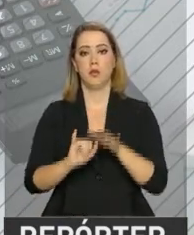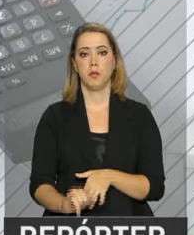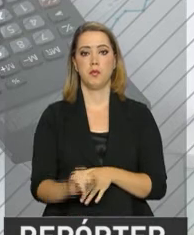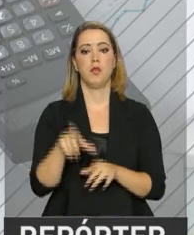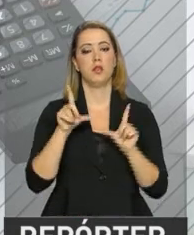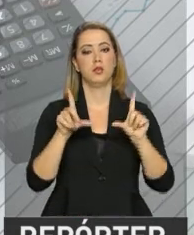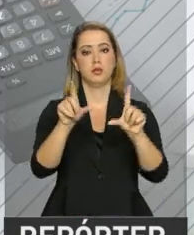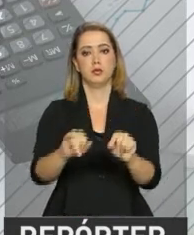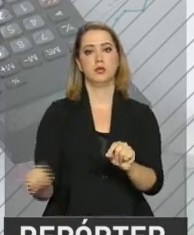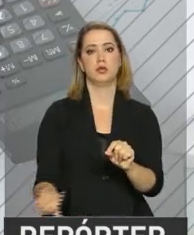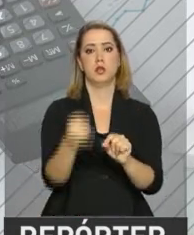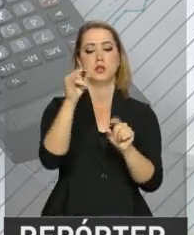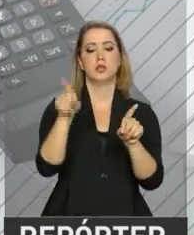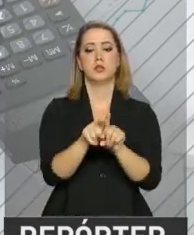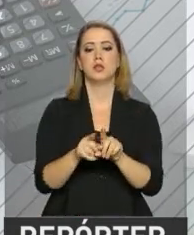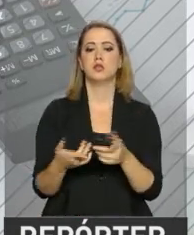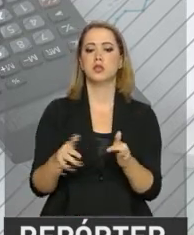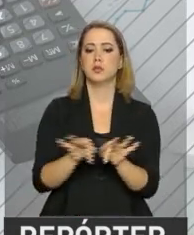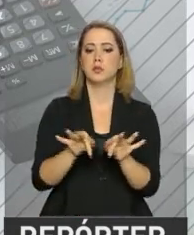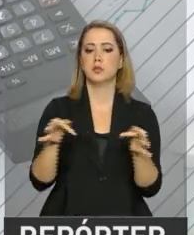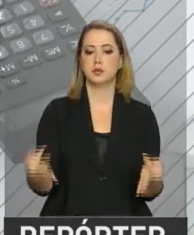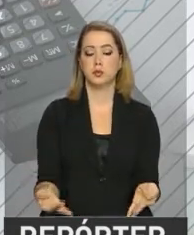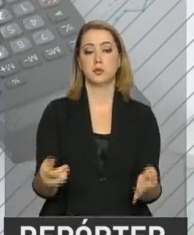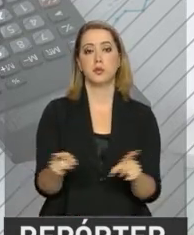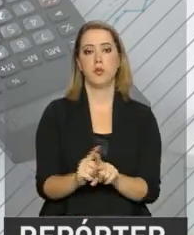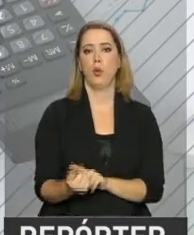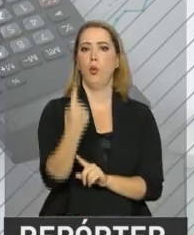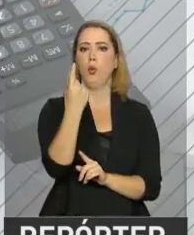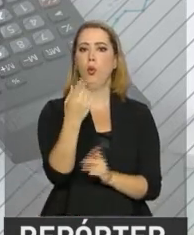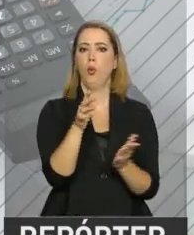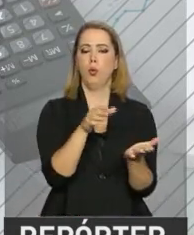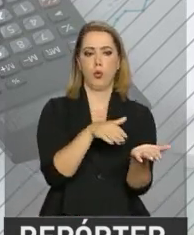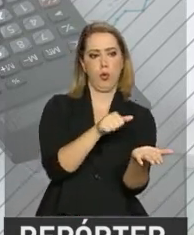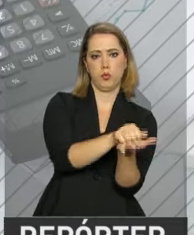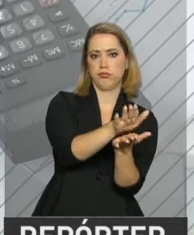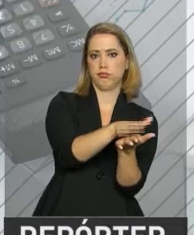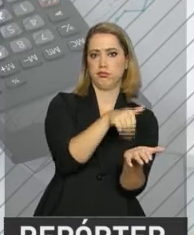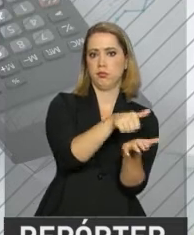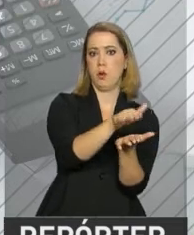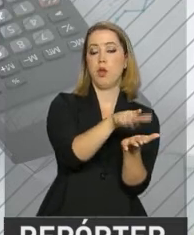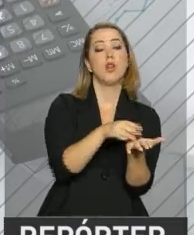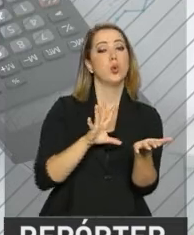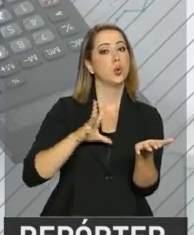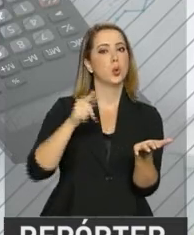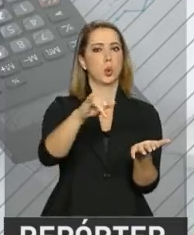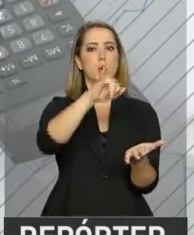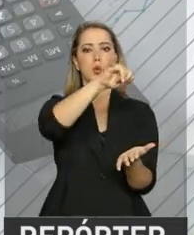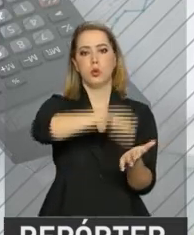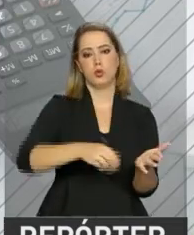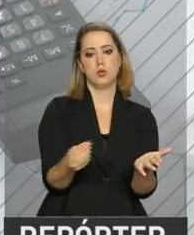reduz a carga tributária ea burocracia em um único boleto são cobrados os impostos federais estaduais